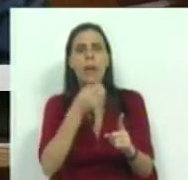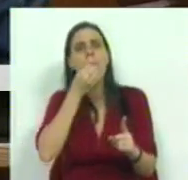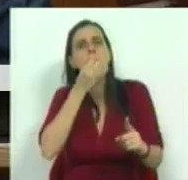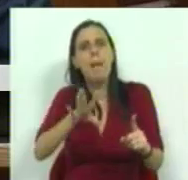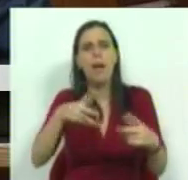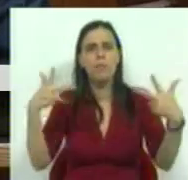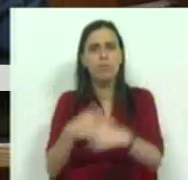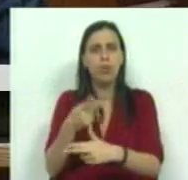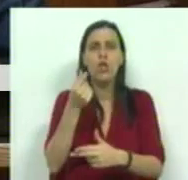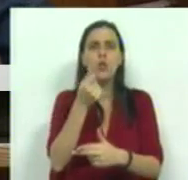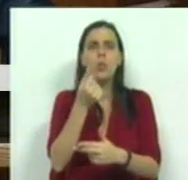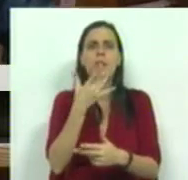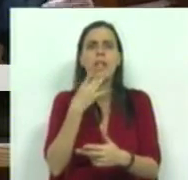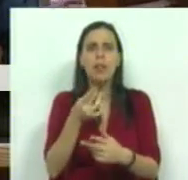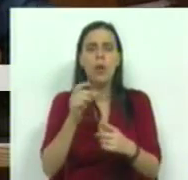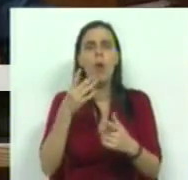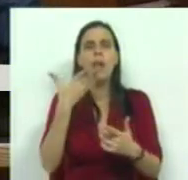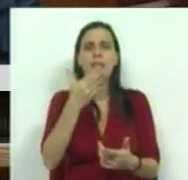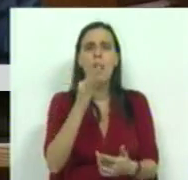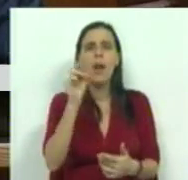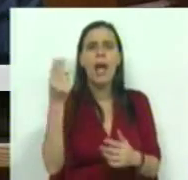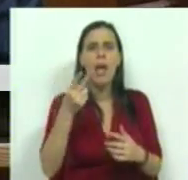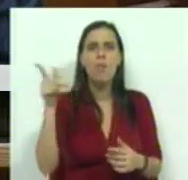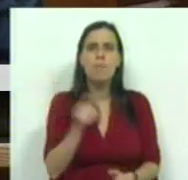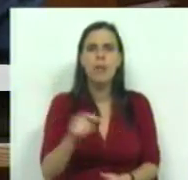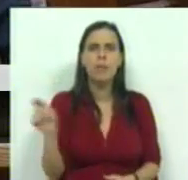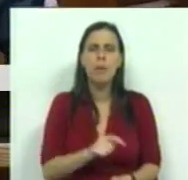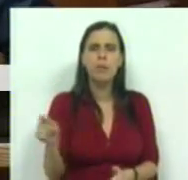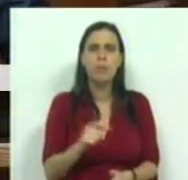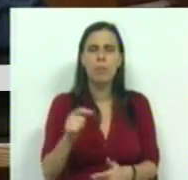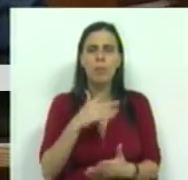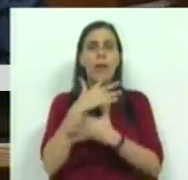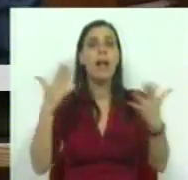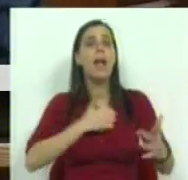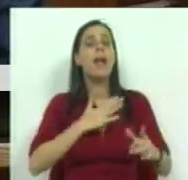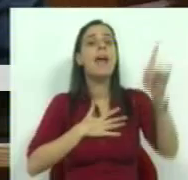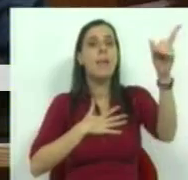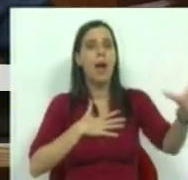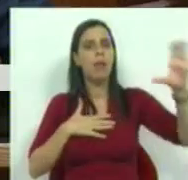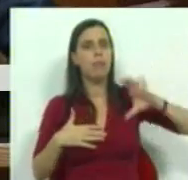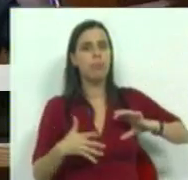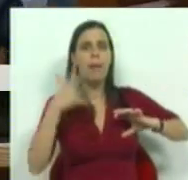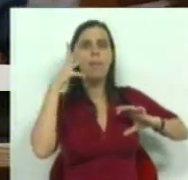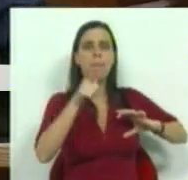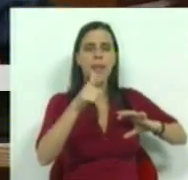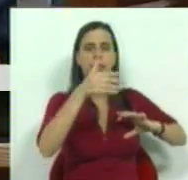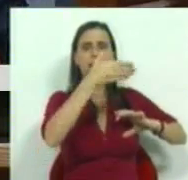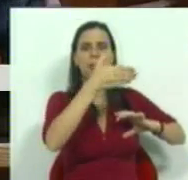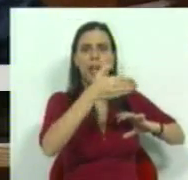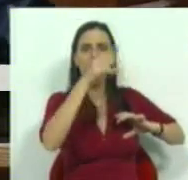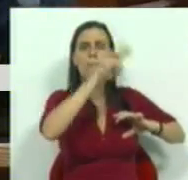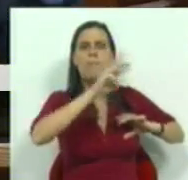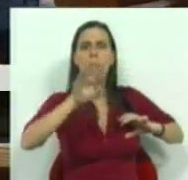perde, com o corte dos subsídios, 140 euros todos os meses e as grandes empresas vão receber mais de